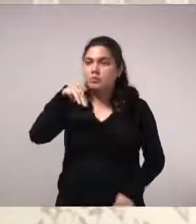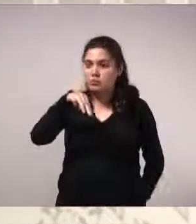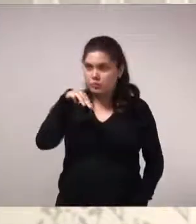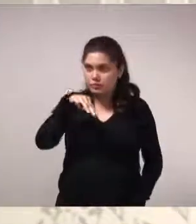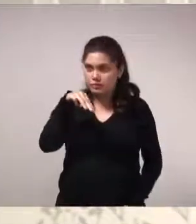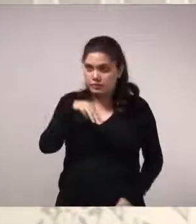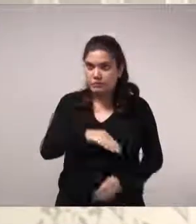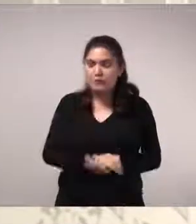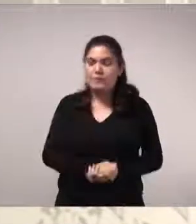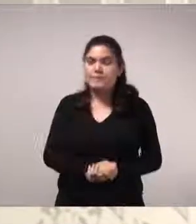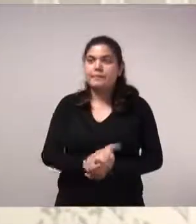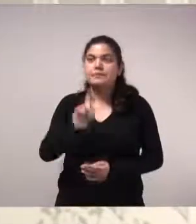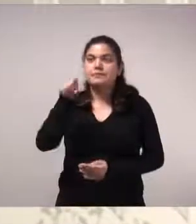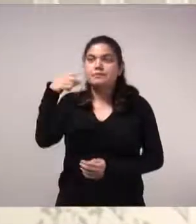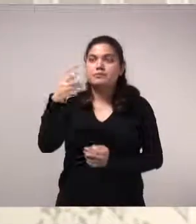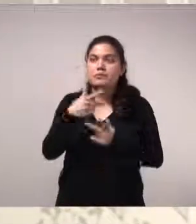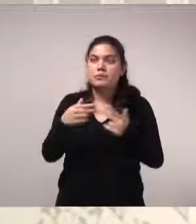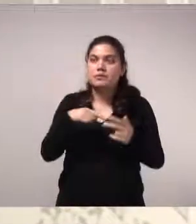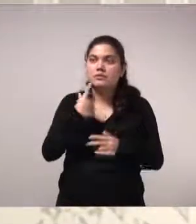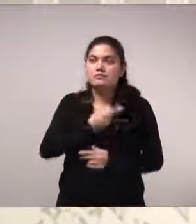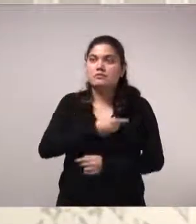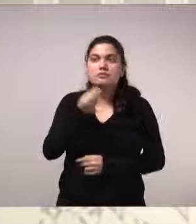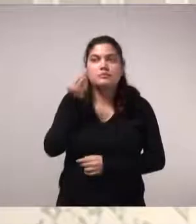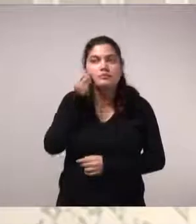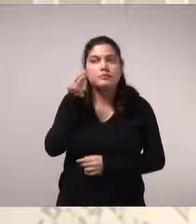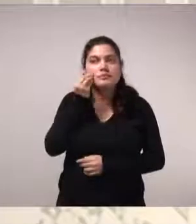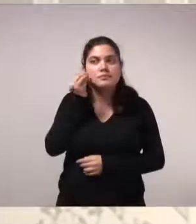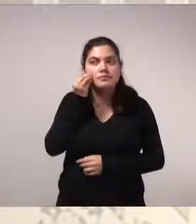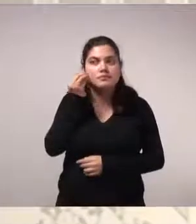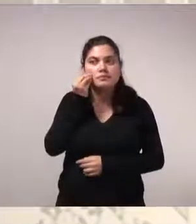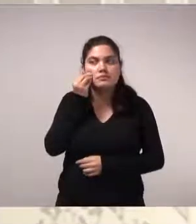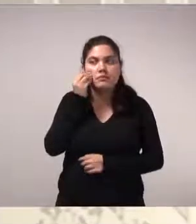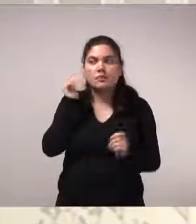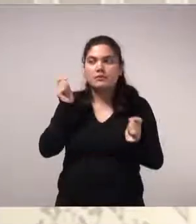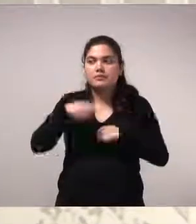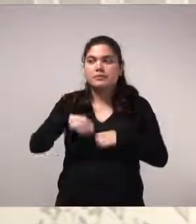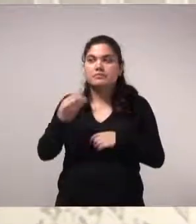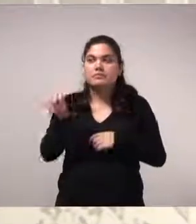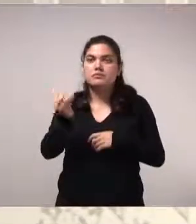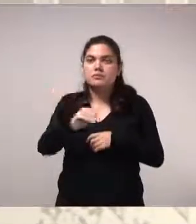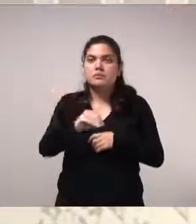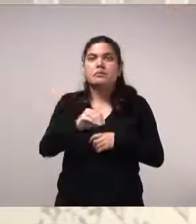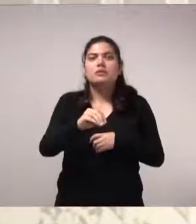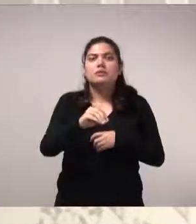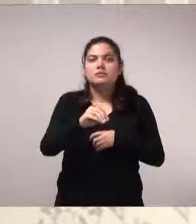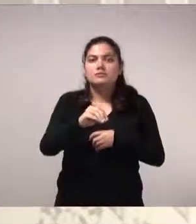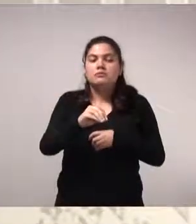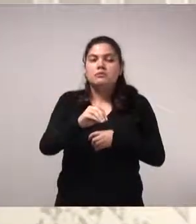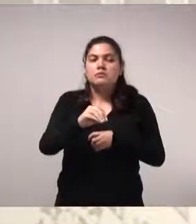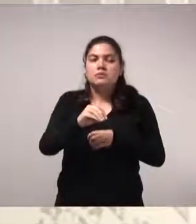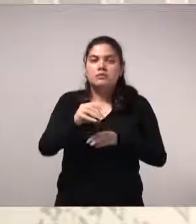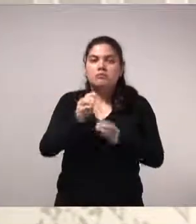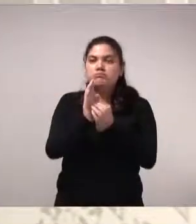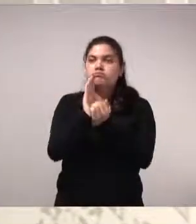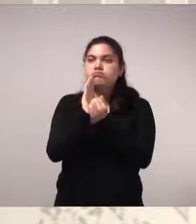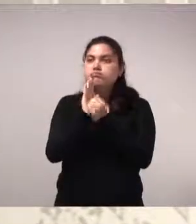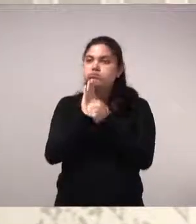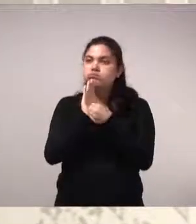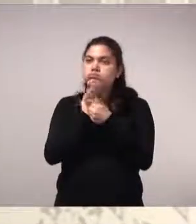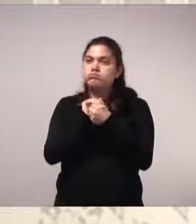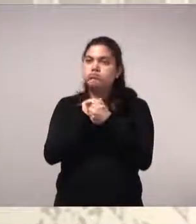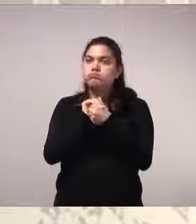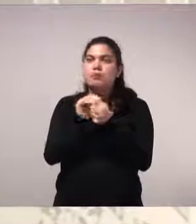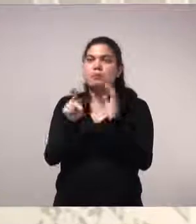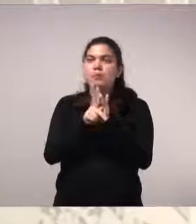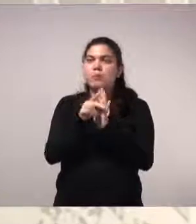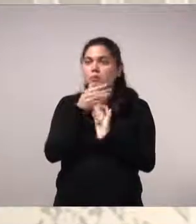Outra medida que a gente está começando a fazer testes é a possibilidade de colocar mictórios ecológicos. O mictório